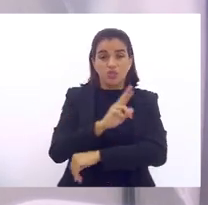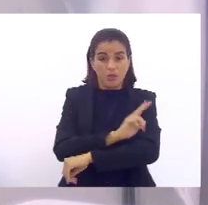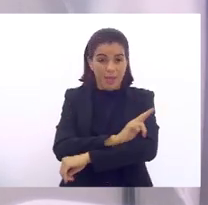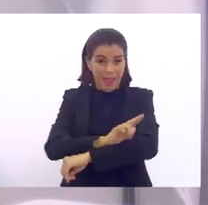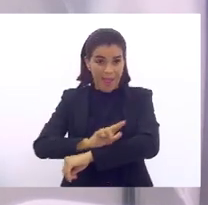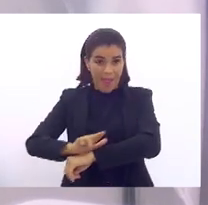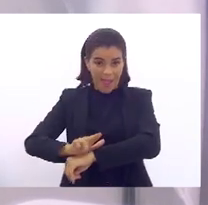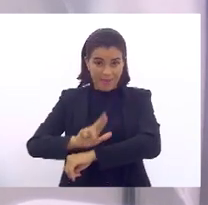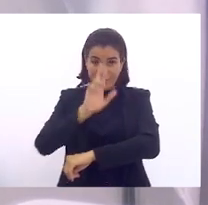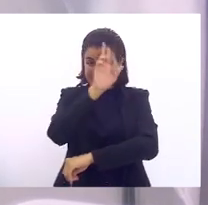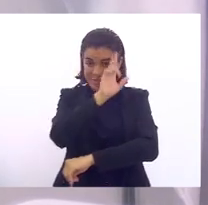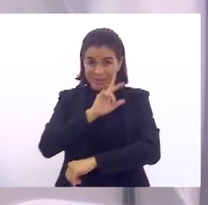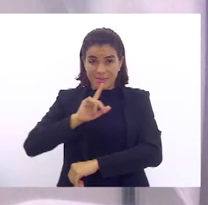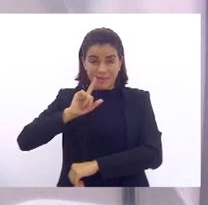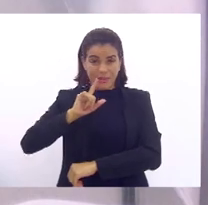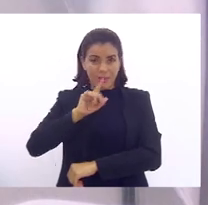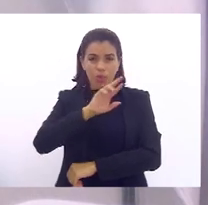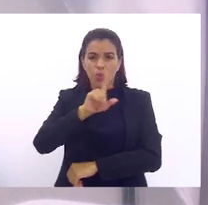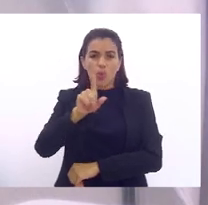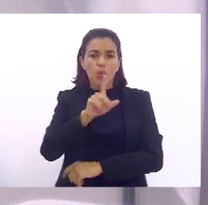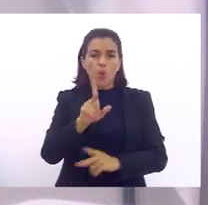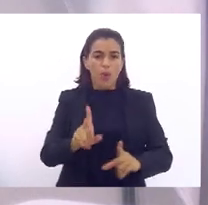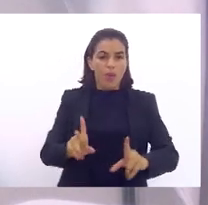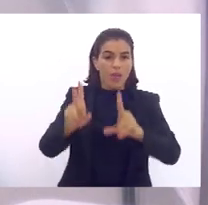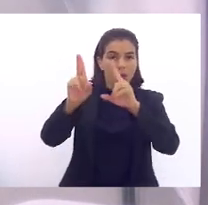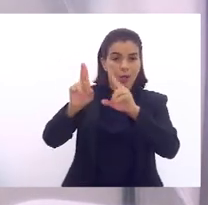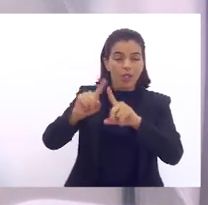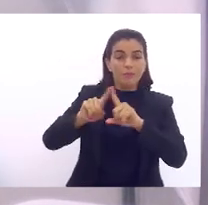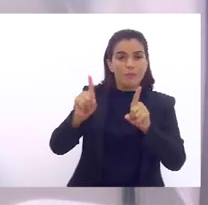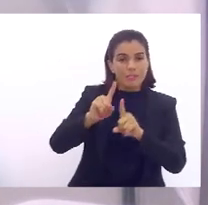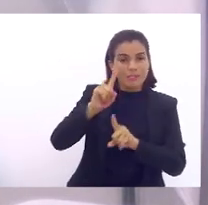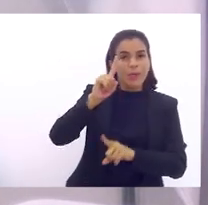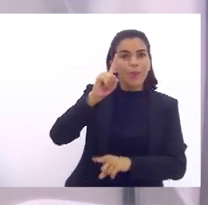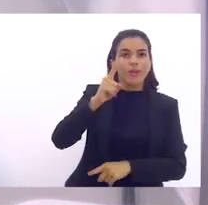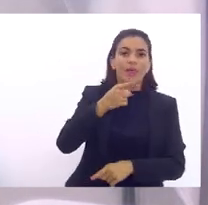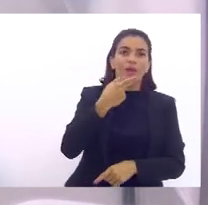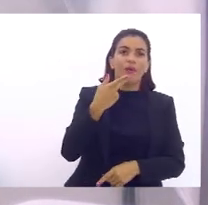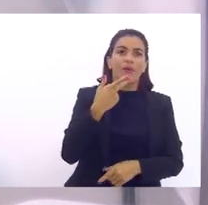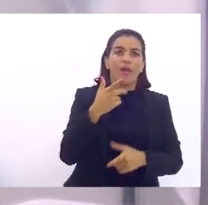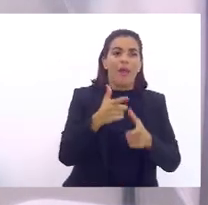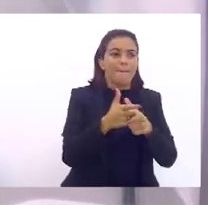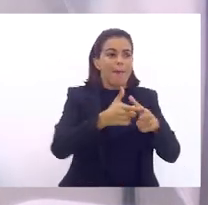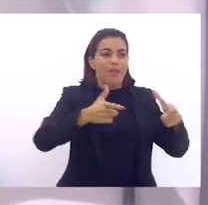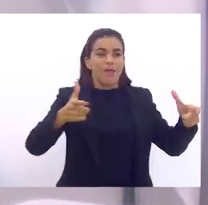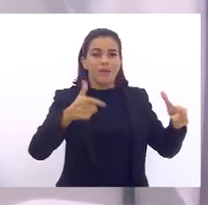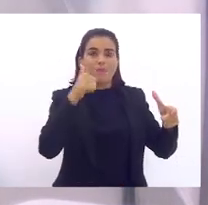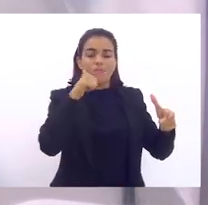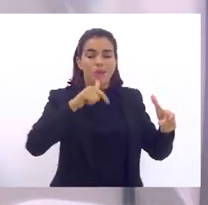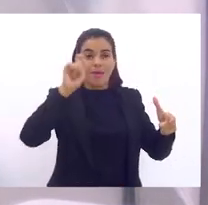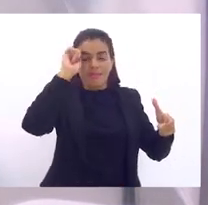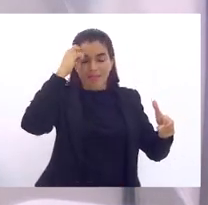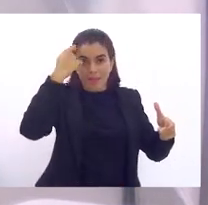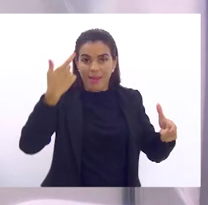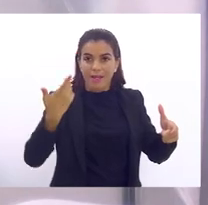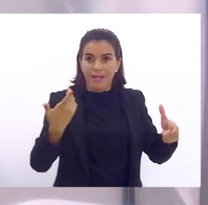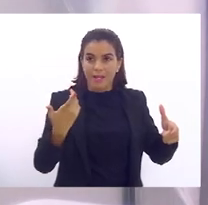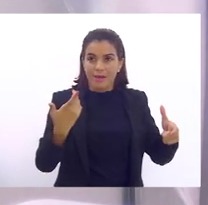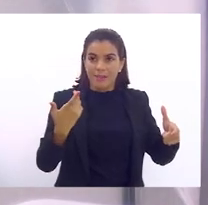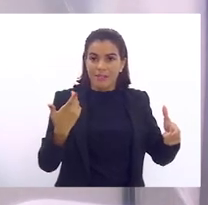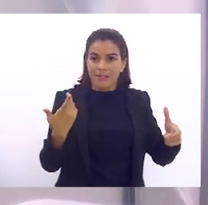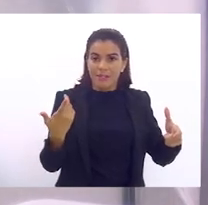recorte mas é determinante é o que determina entre a vida e a morte dessas mulheres porque a gente tem dois